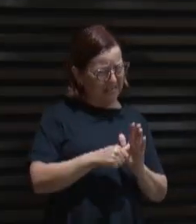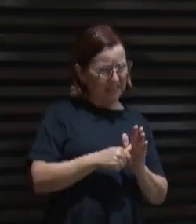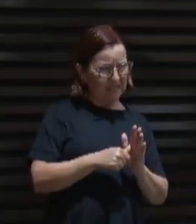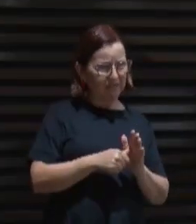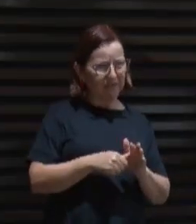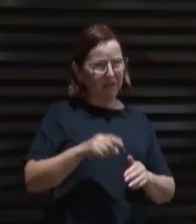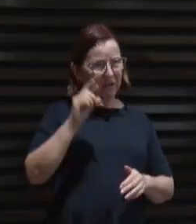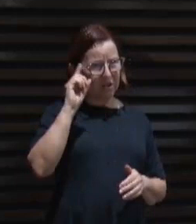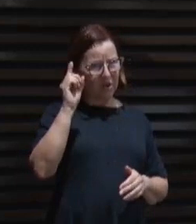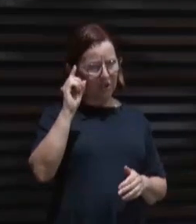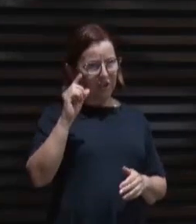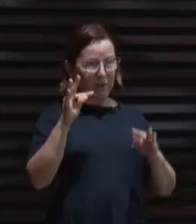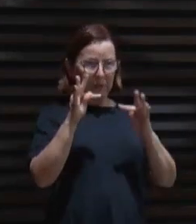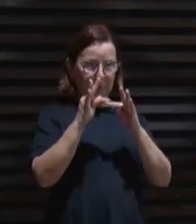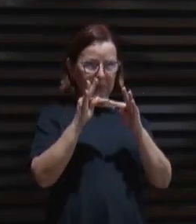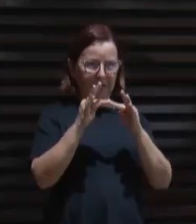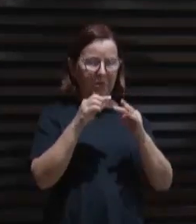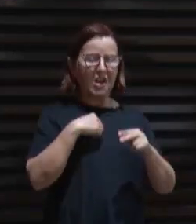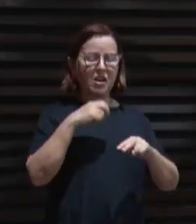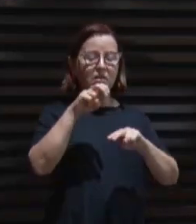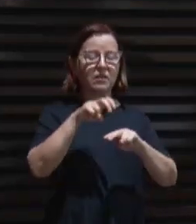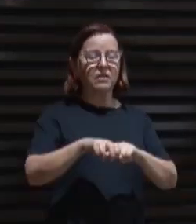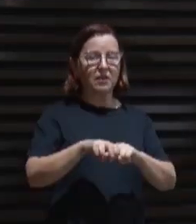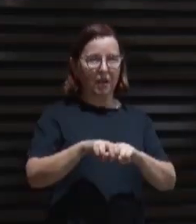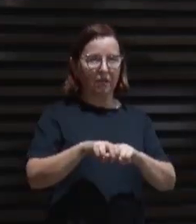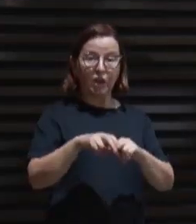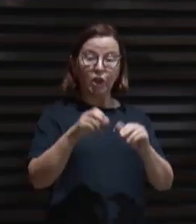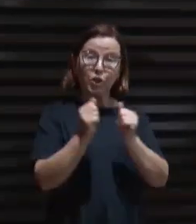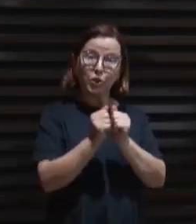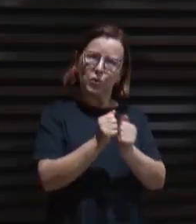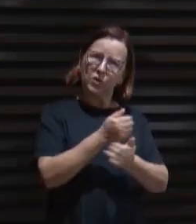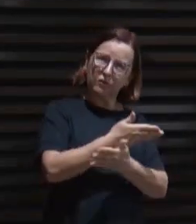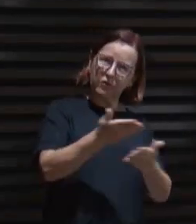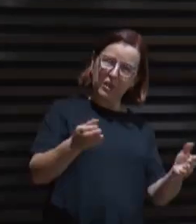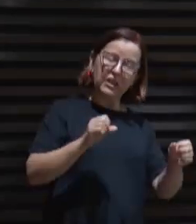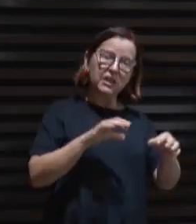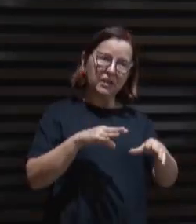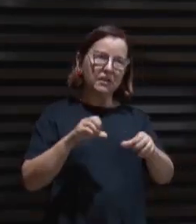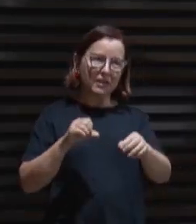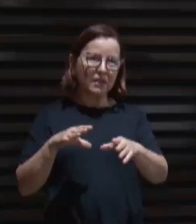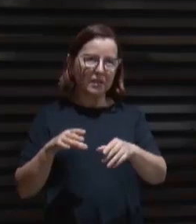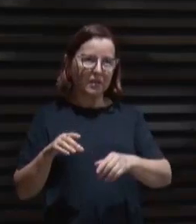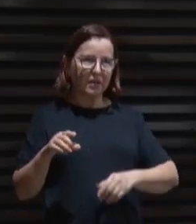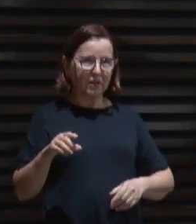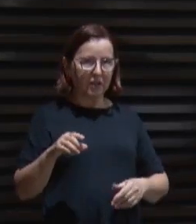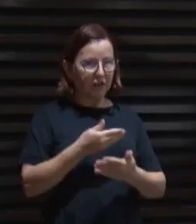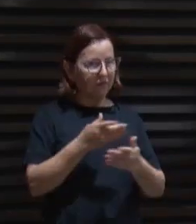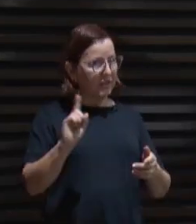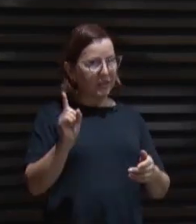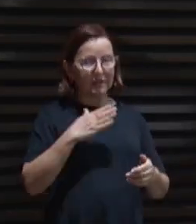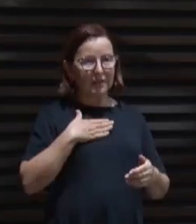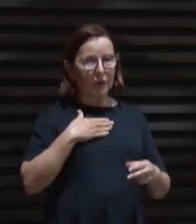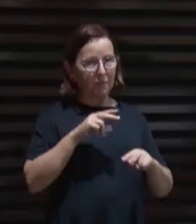dias, no templo, eu me assentava convosco, ensinando, e não me prendestes. Para aqui